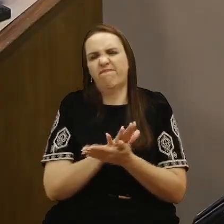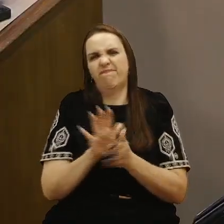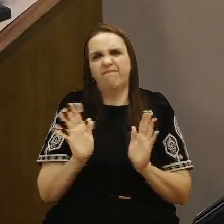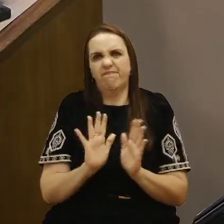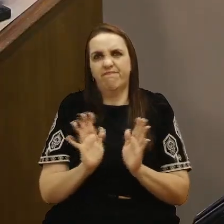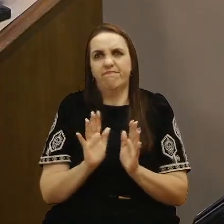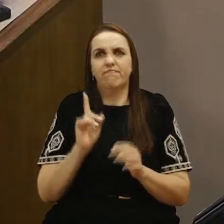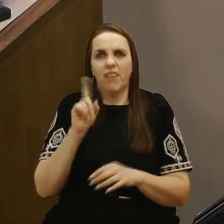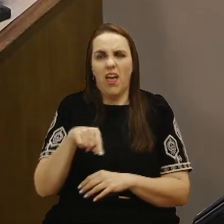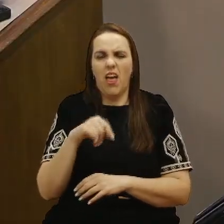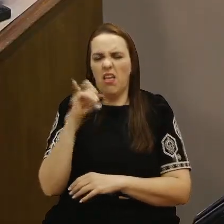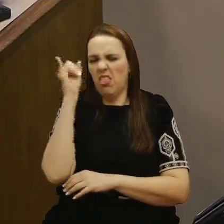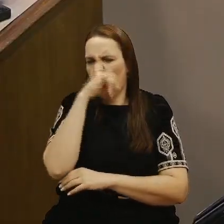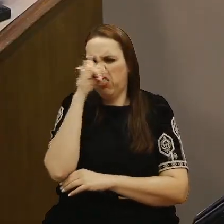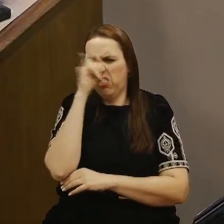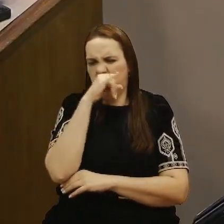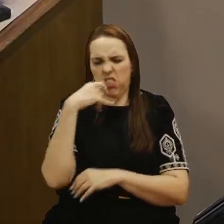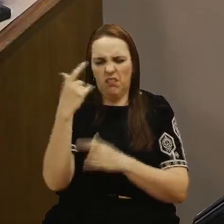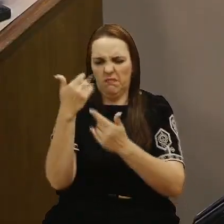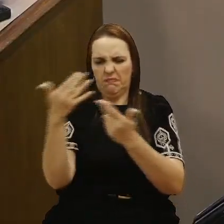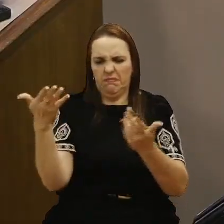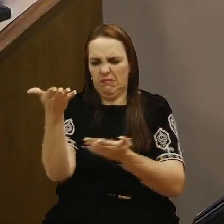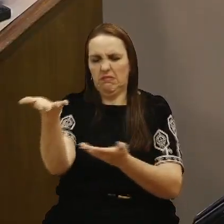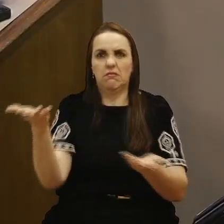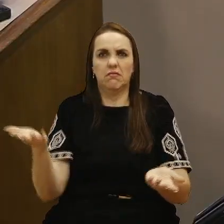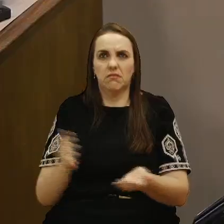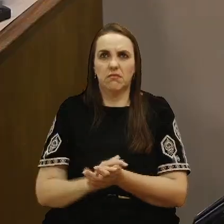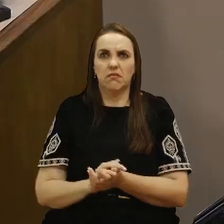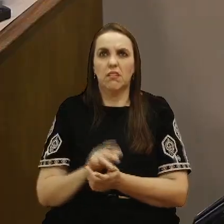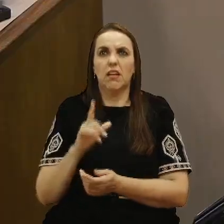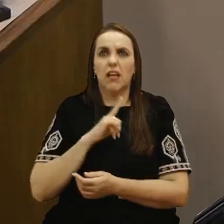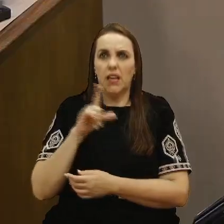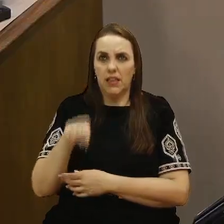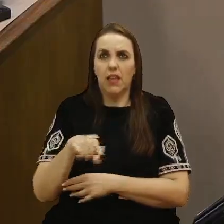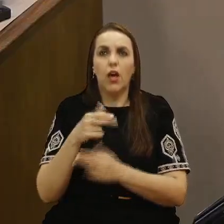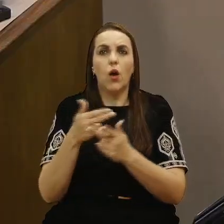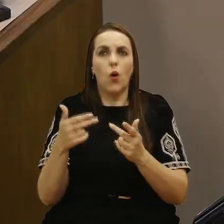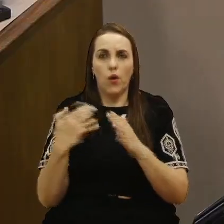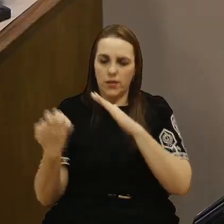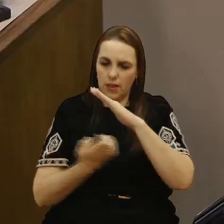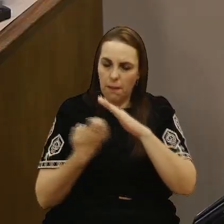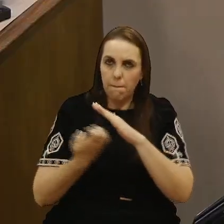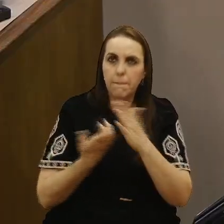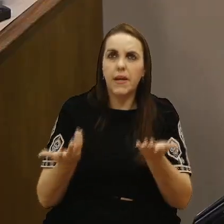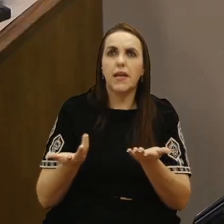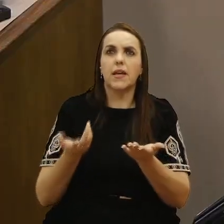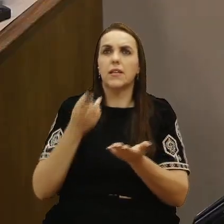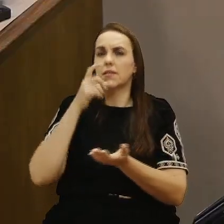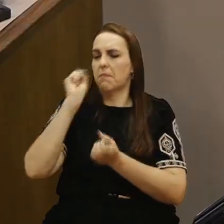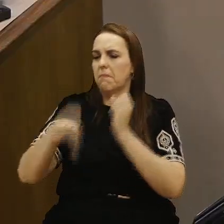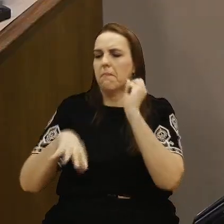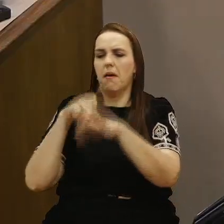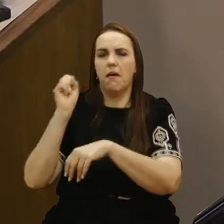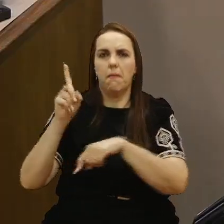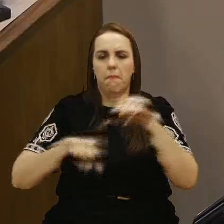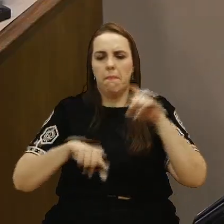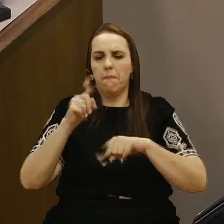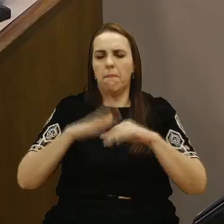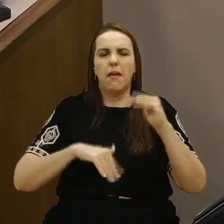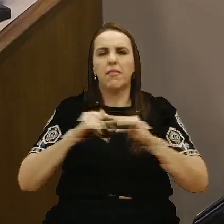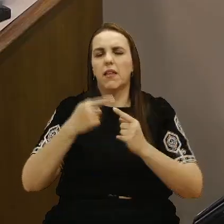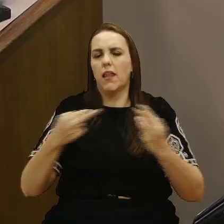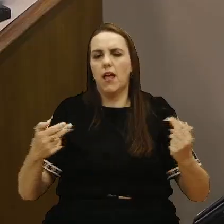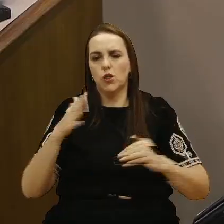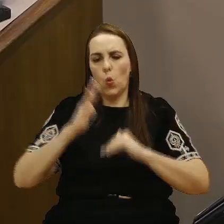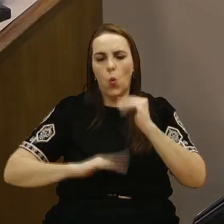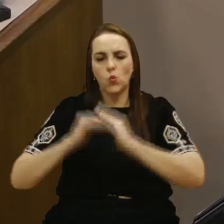uma porcandade isso ali que o senhor traz. Porque não é só coisa de... Tem coisa de empresa, tem descarte de materiais de construção, tem, né? E